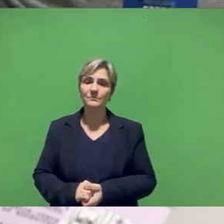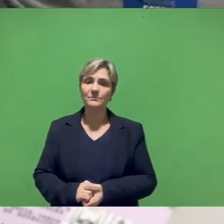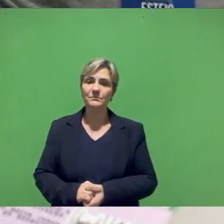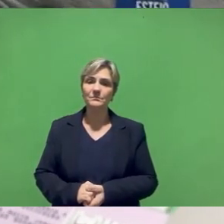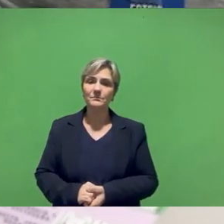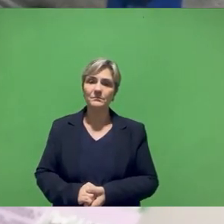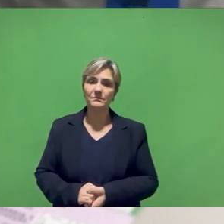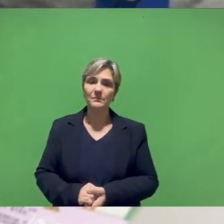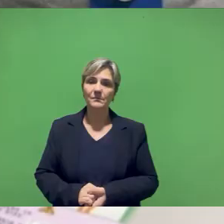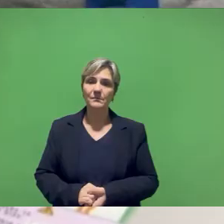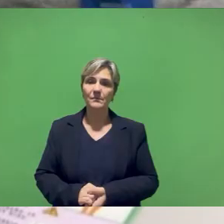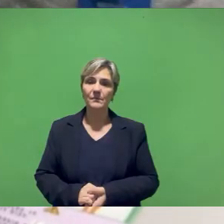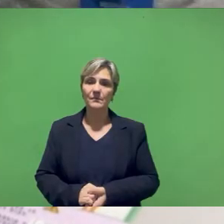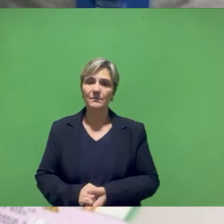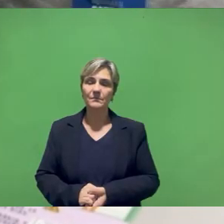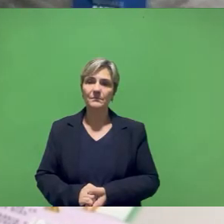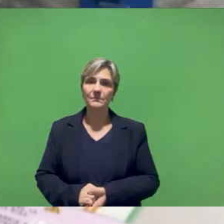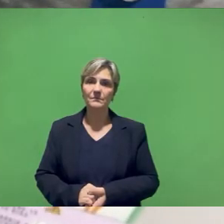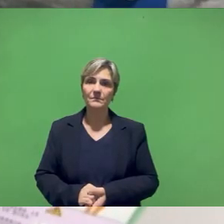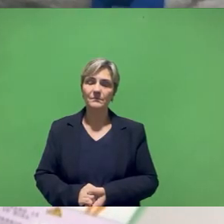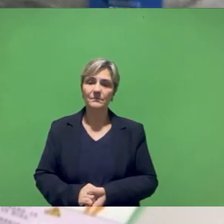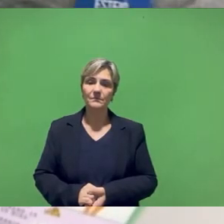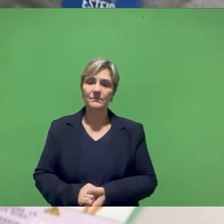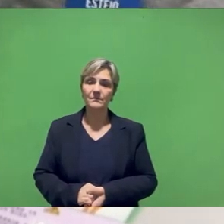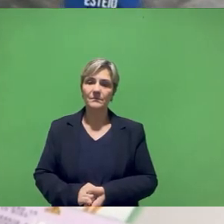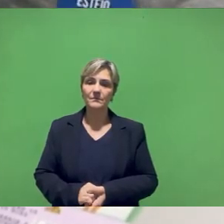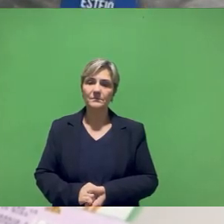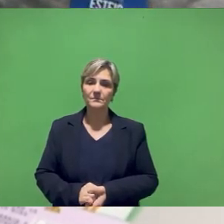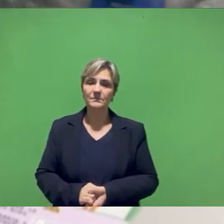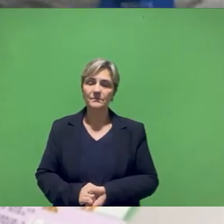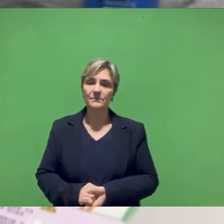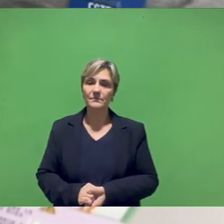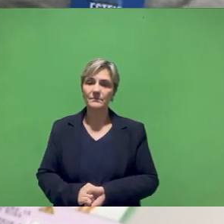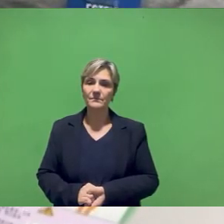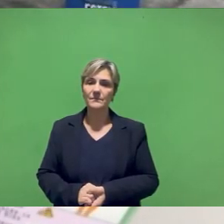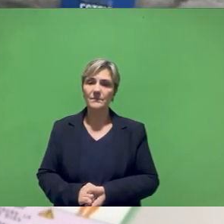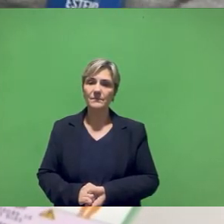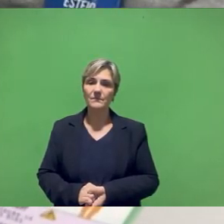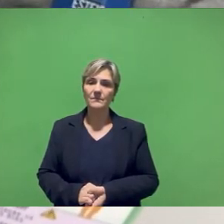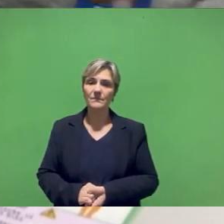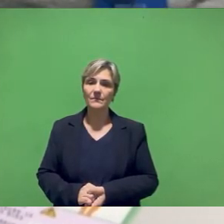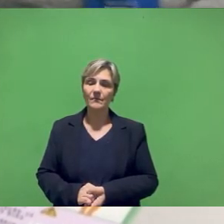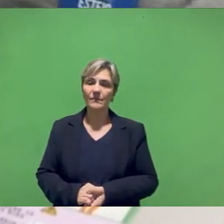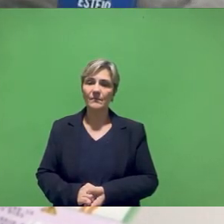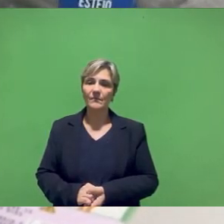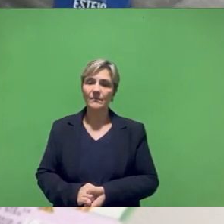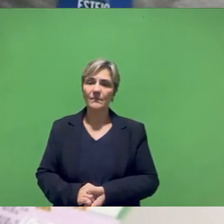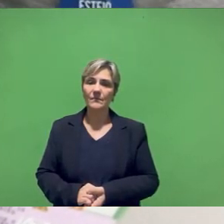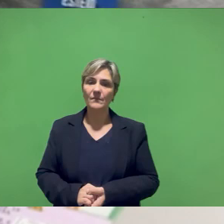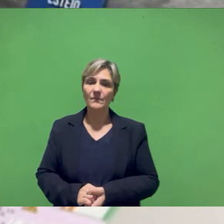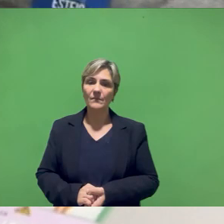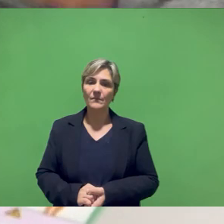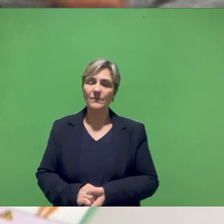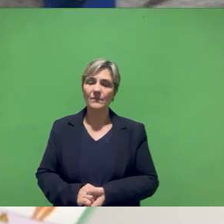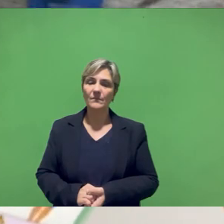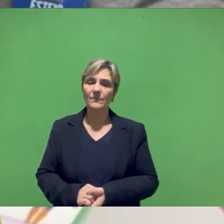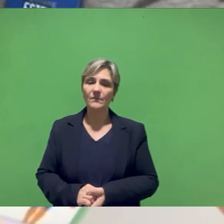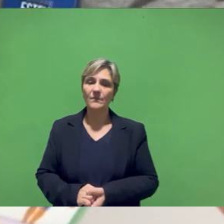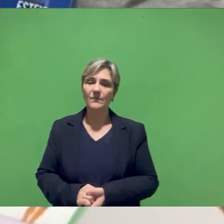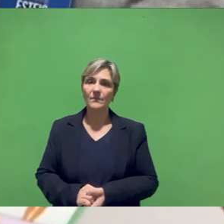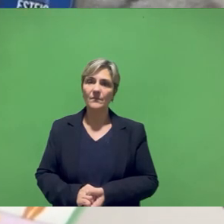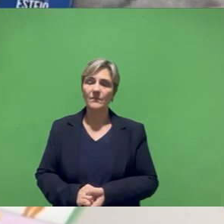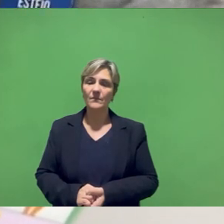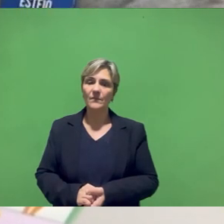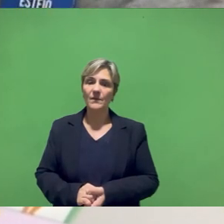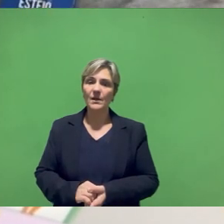saleiro para temperar, ó, pá. Isso aqui, tá? E daí quando chega aqui embaixo,